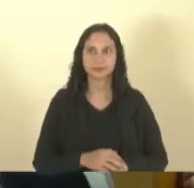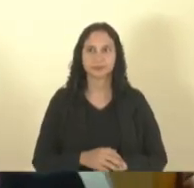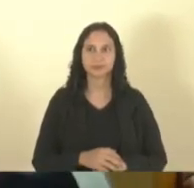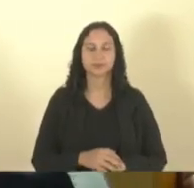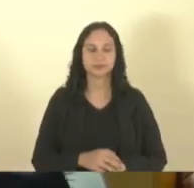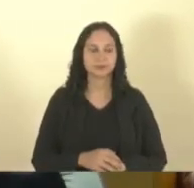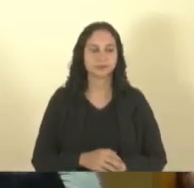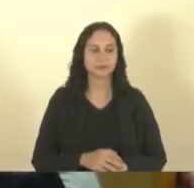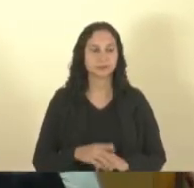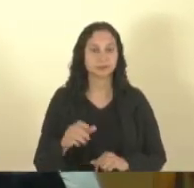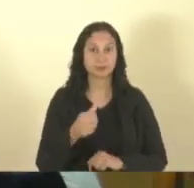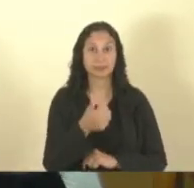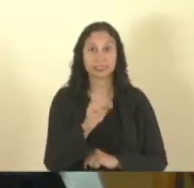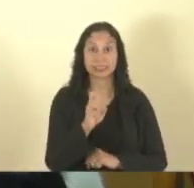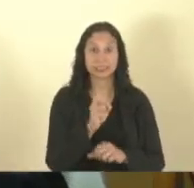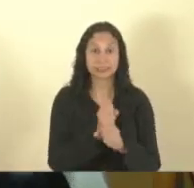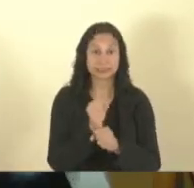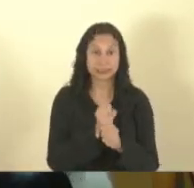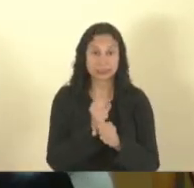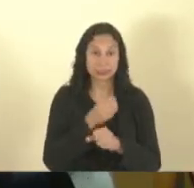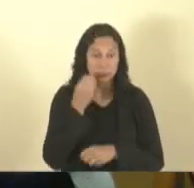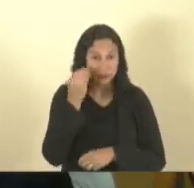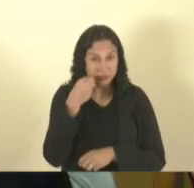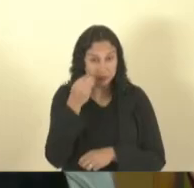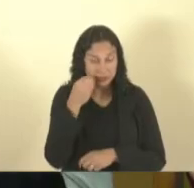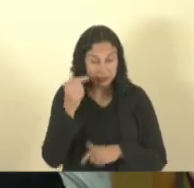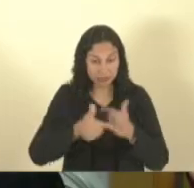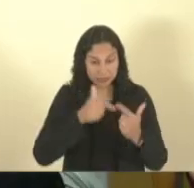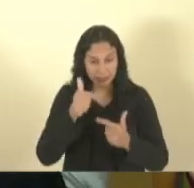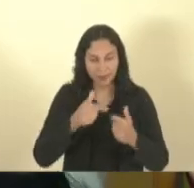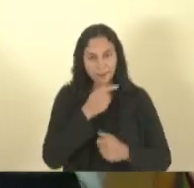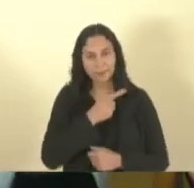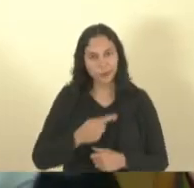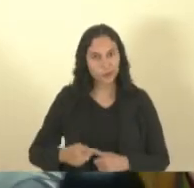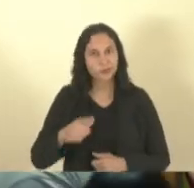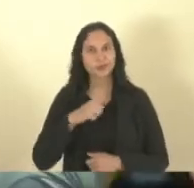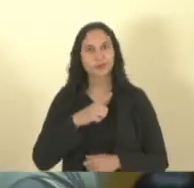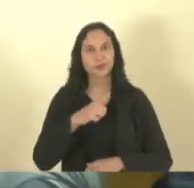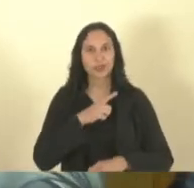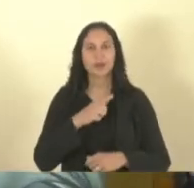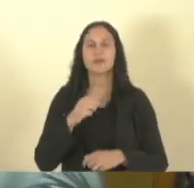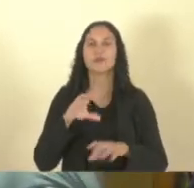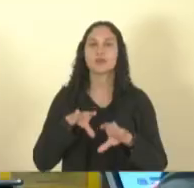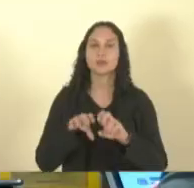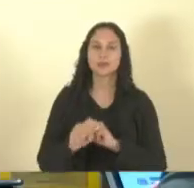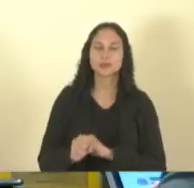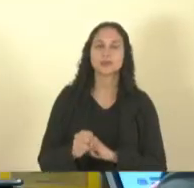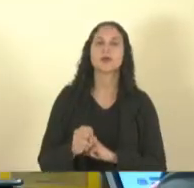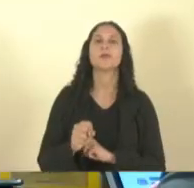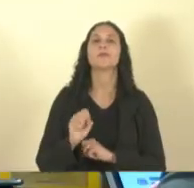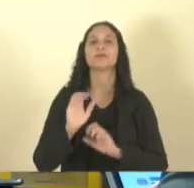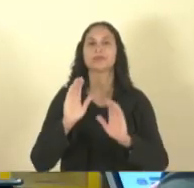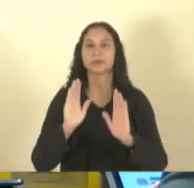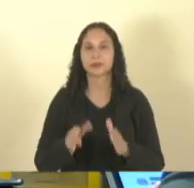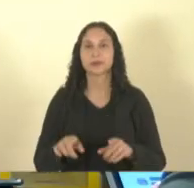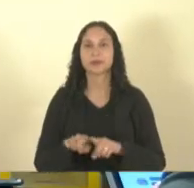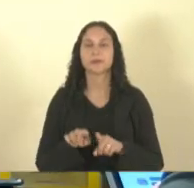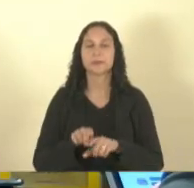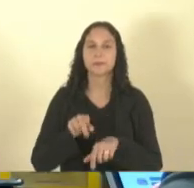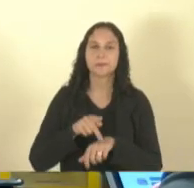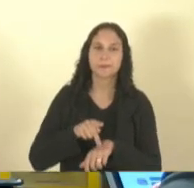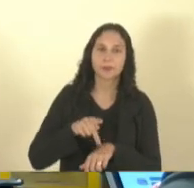Com mais de 15 anos de experiência no serviço público, graduado em Ciências Econômicas, mestrado em Economia